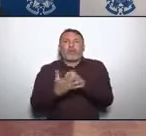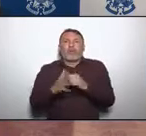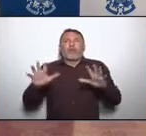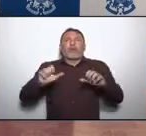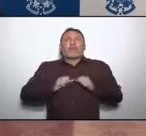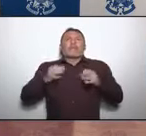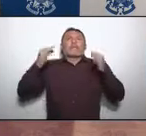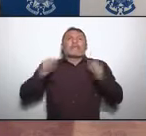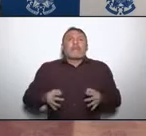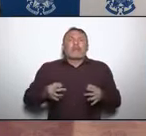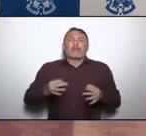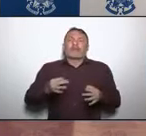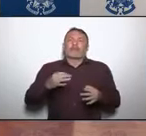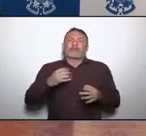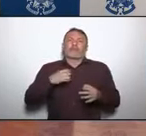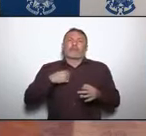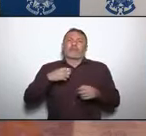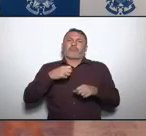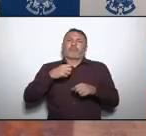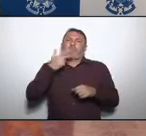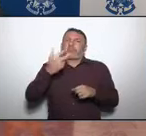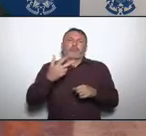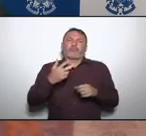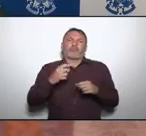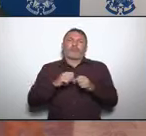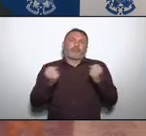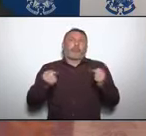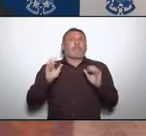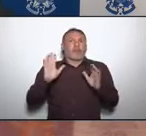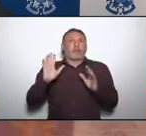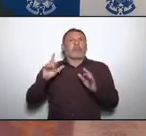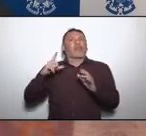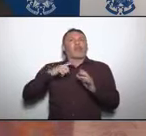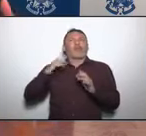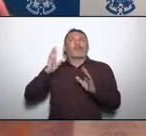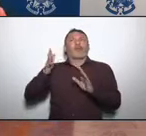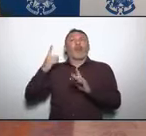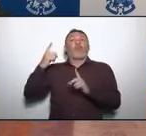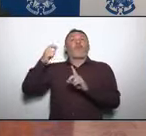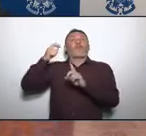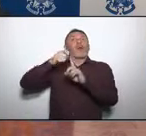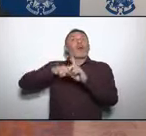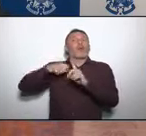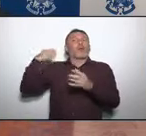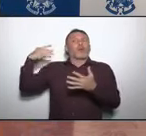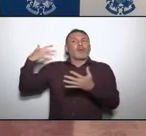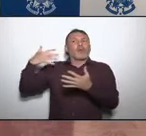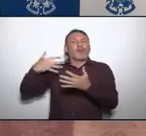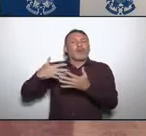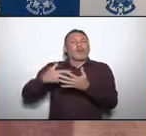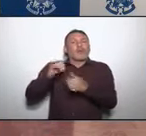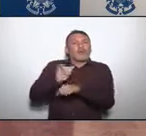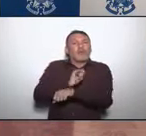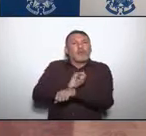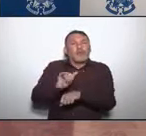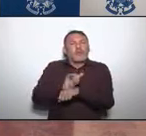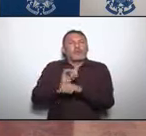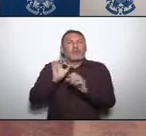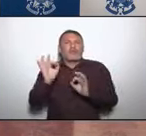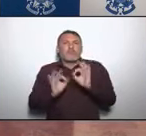mas aquilo que a gente fez até agora, nesses 30 dias, já provoca efeito para que a